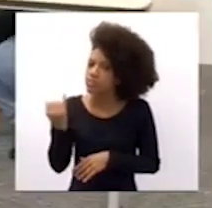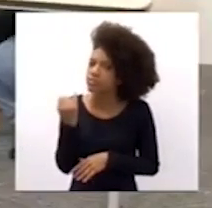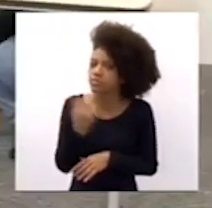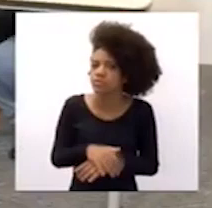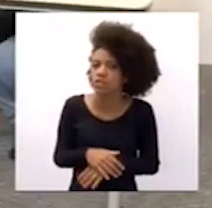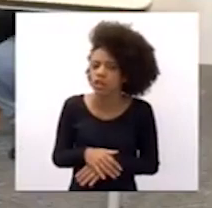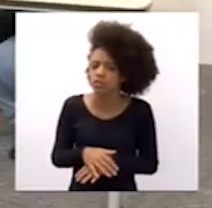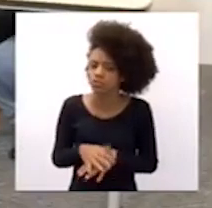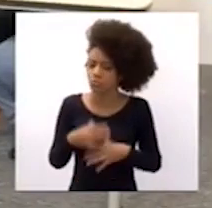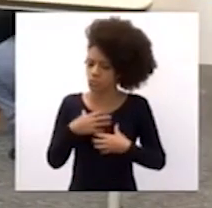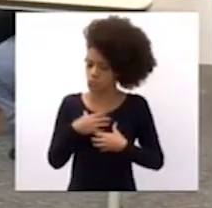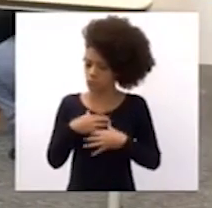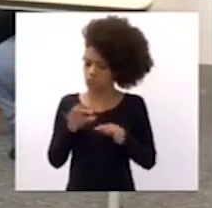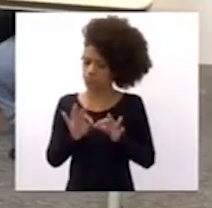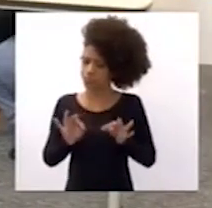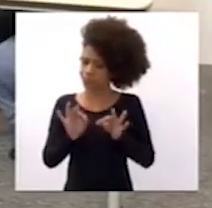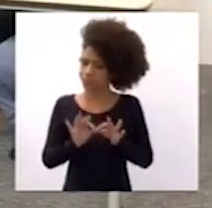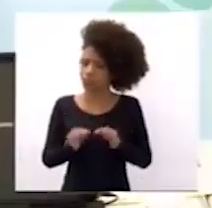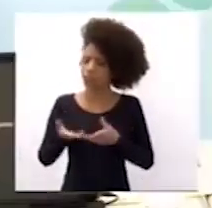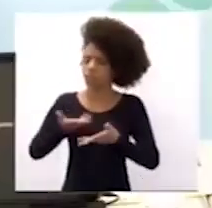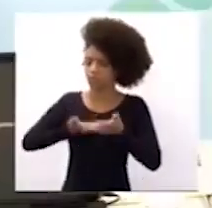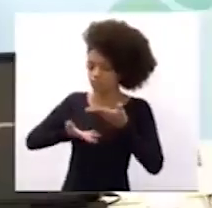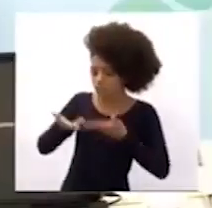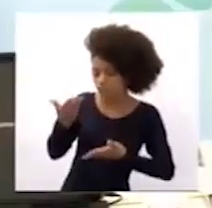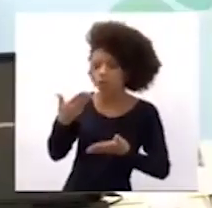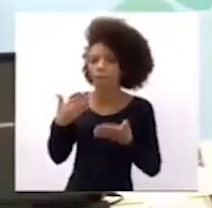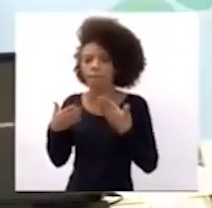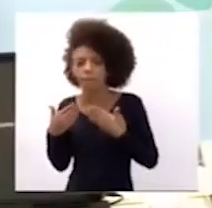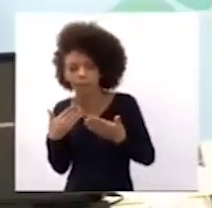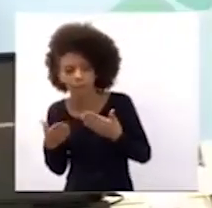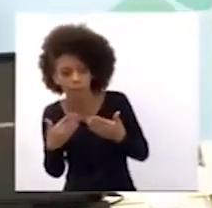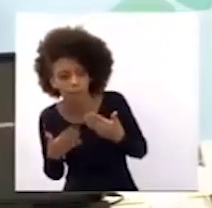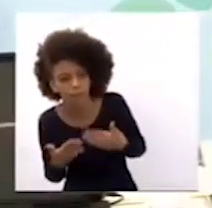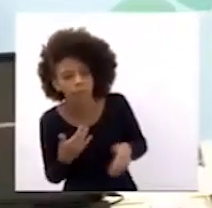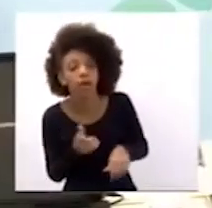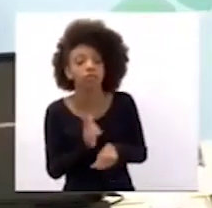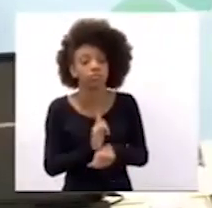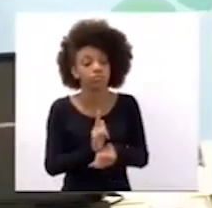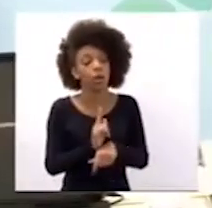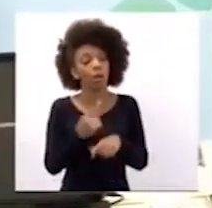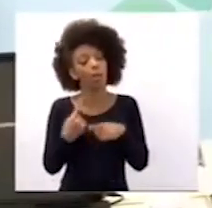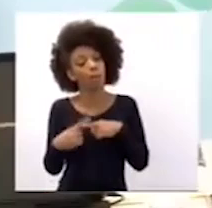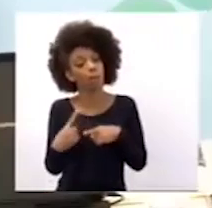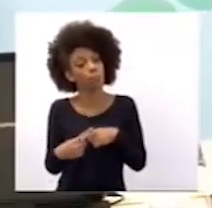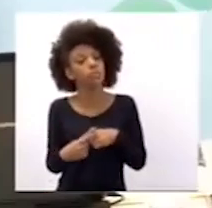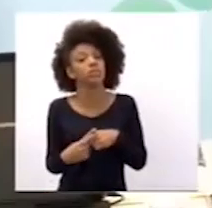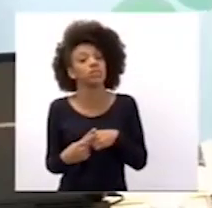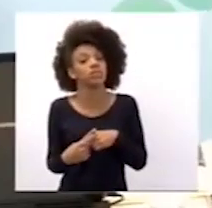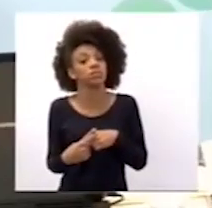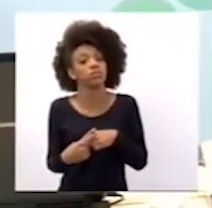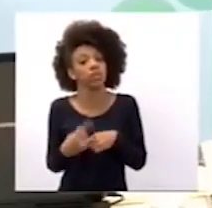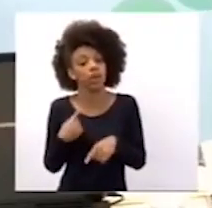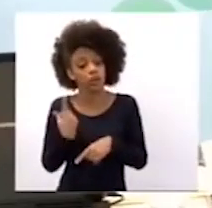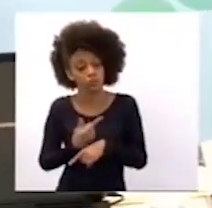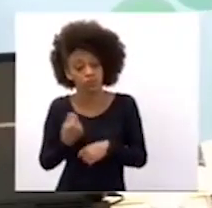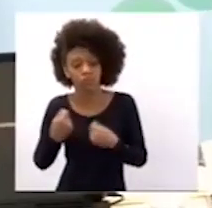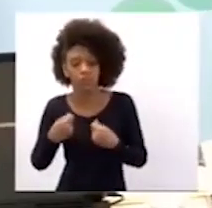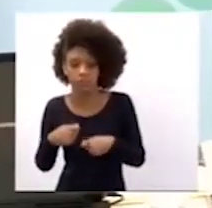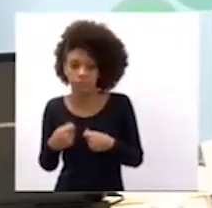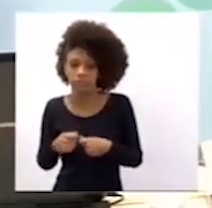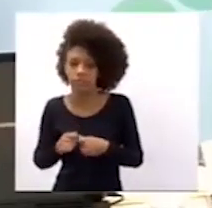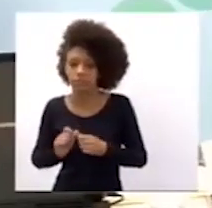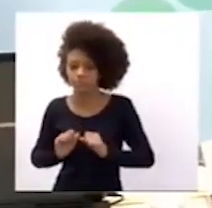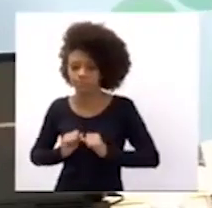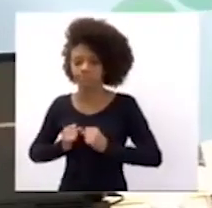sempre de uma postura dialógica do docente e assim da gestão. Por quê? Porque a gente também tem que engajar esses